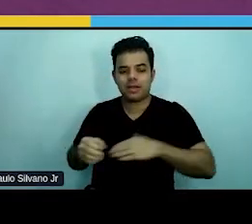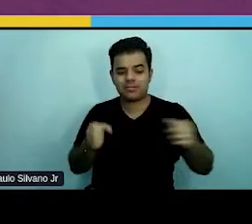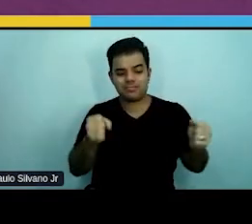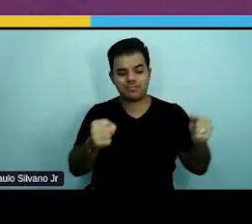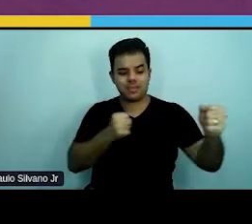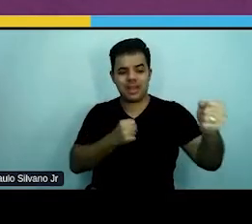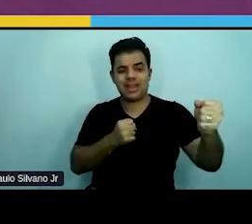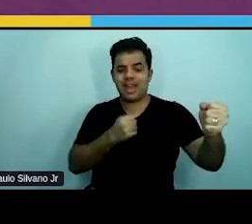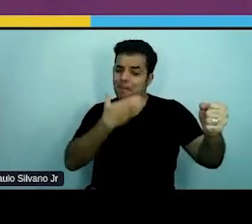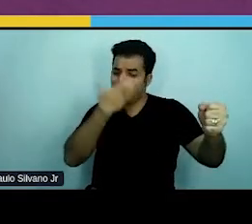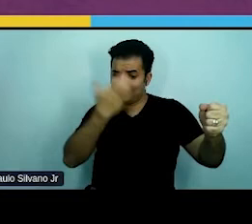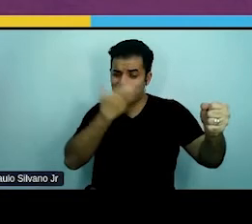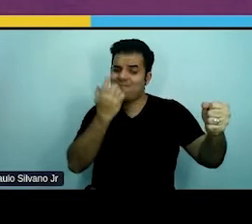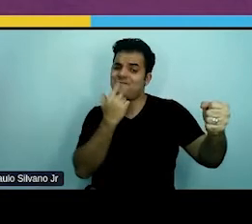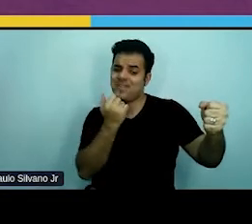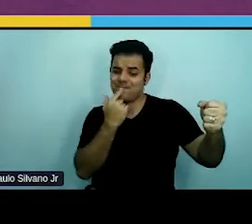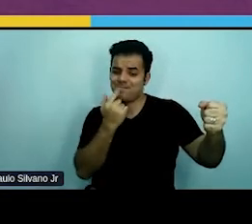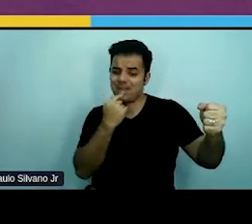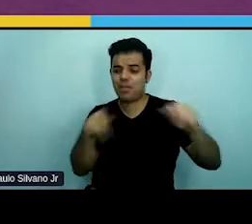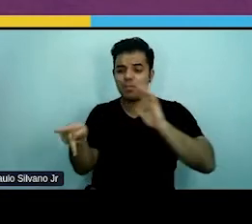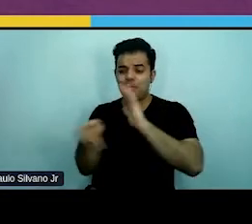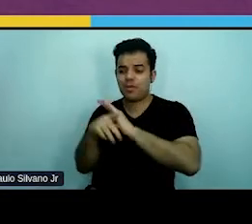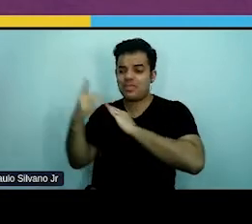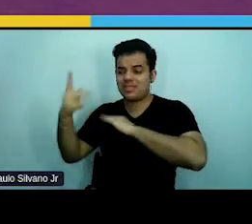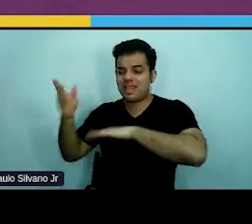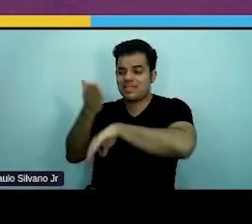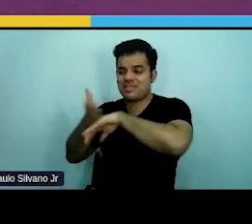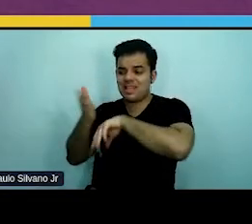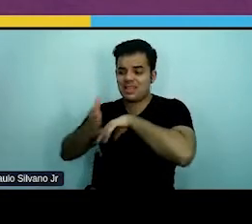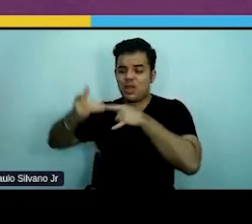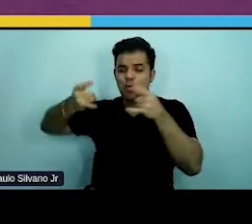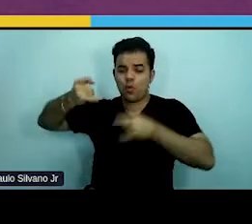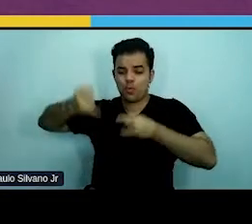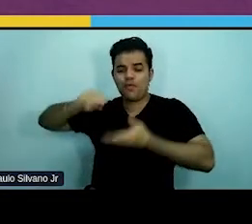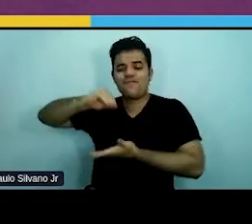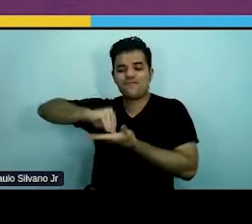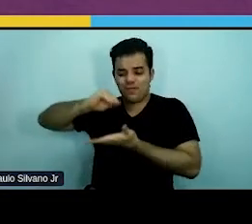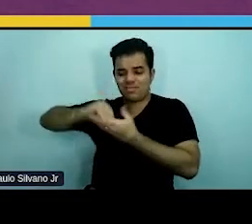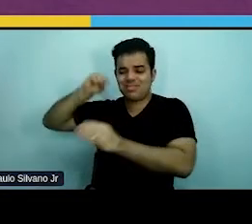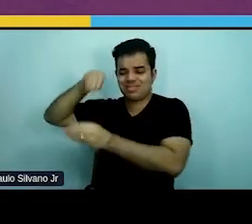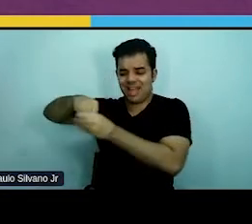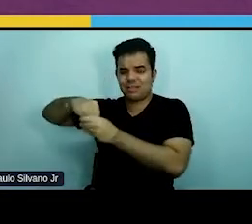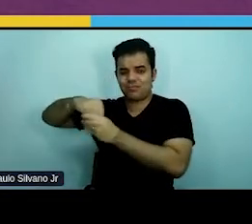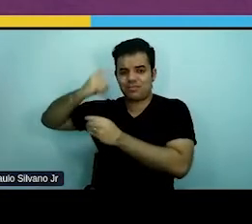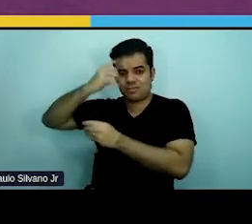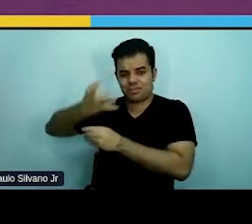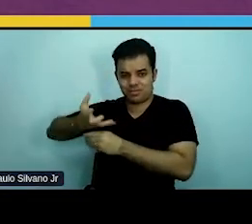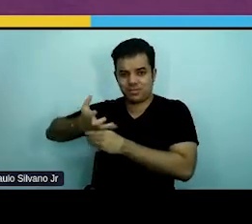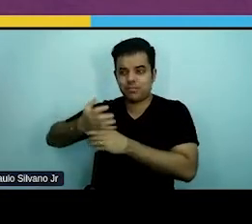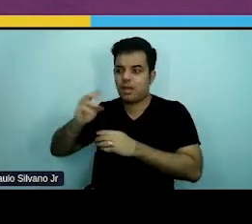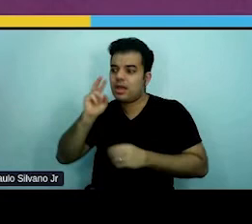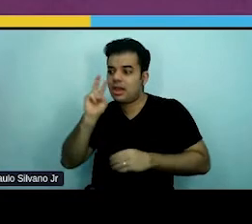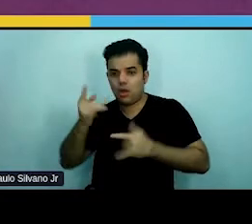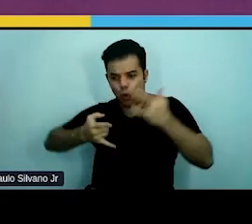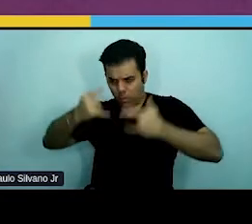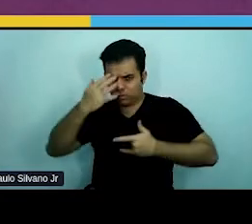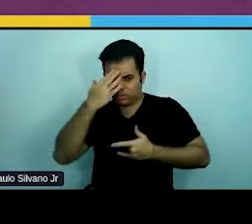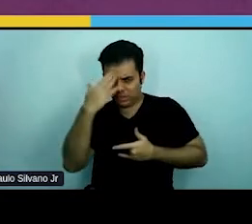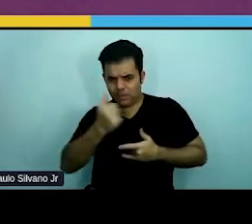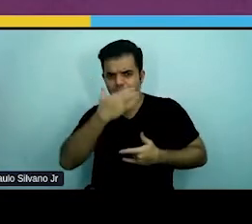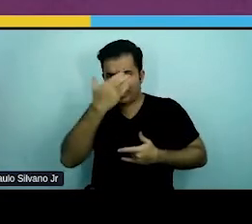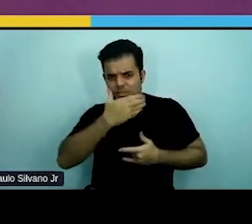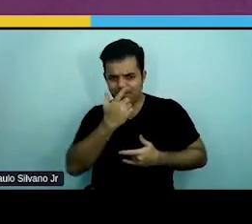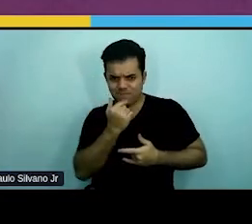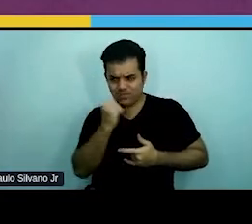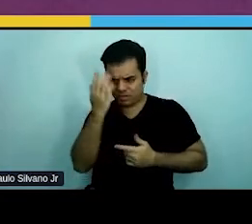maçãs vermelhas, no processo de treinamento desse robozinho, né? Ora, o robozinho ele nunca viu uma maçã vermelha, porque durante o seu